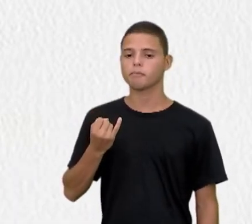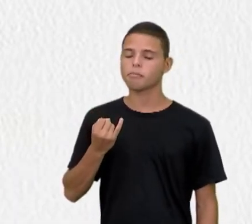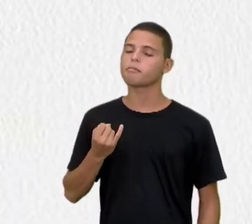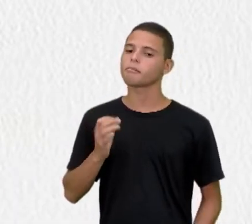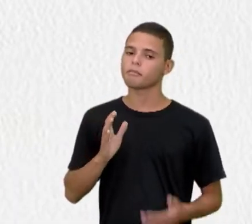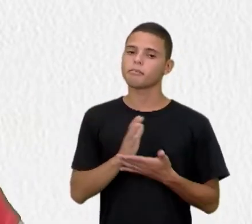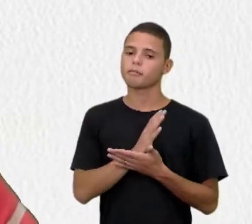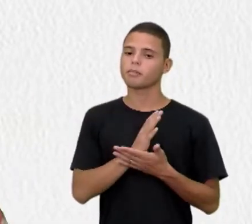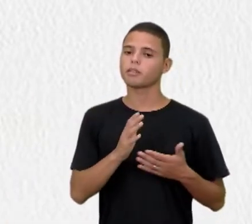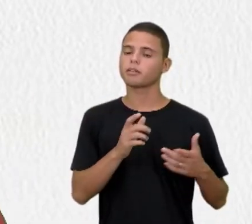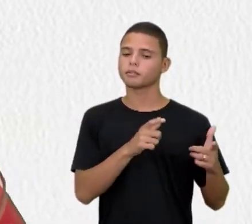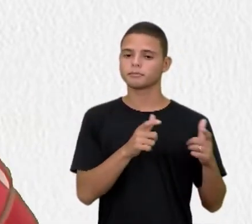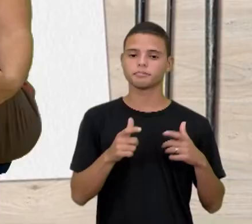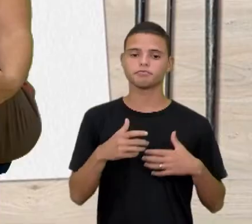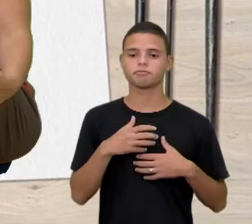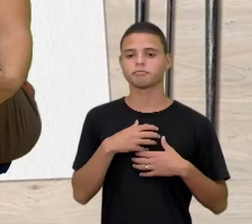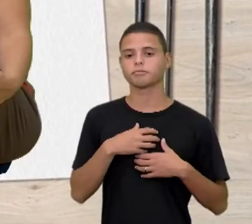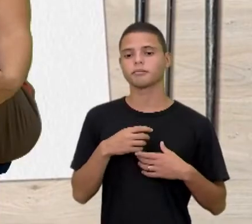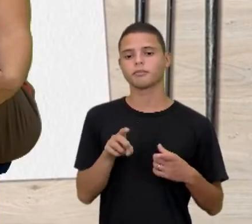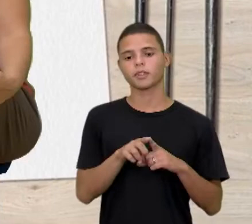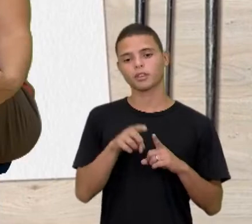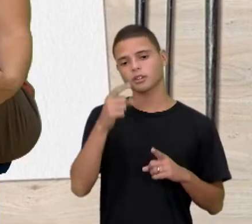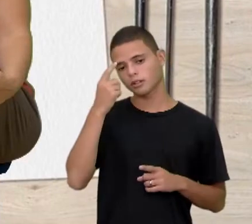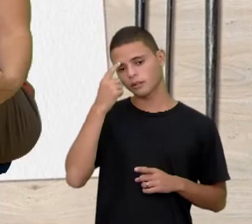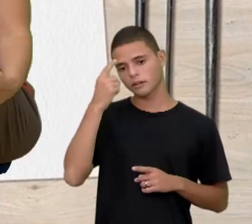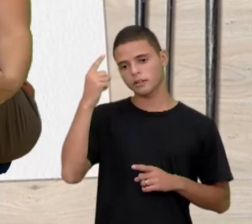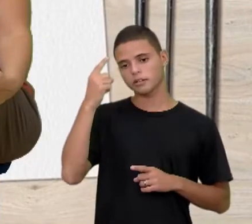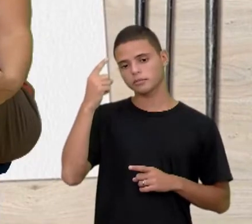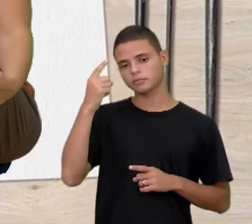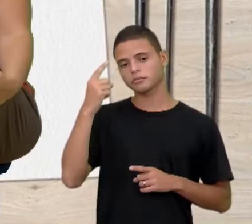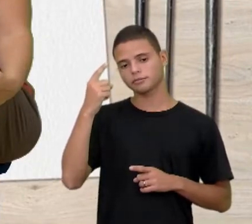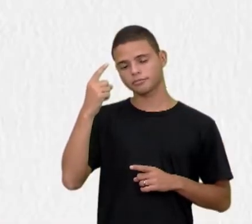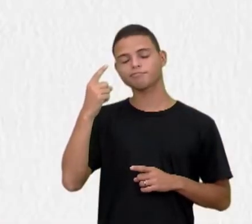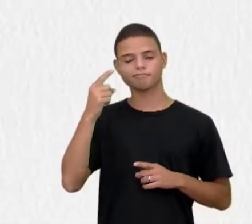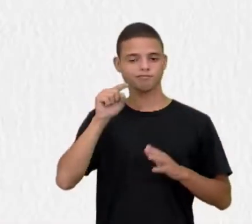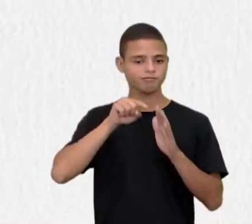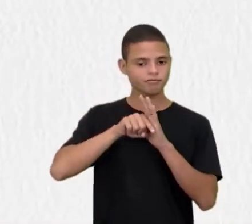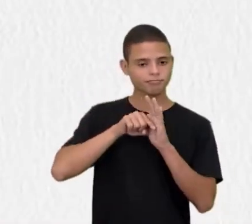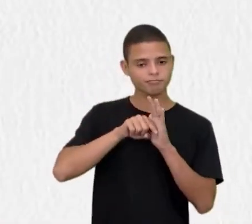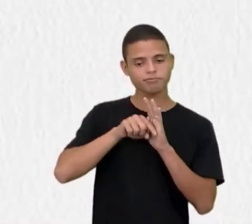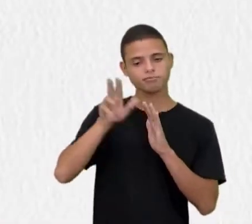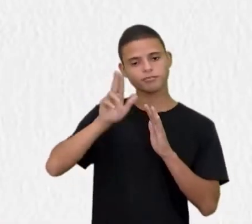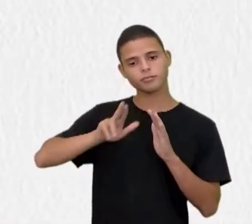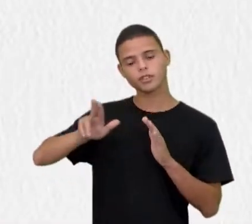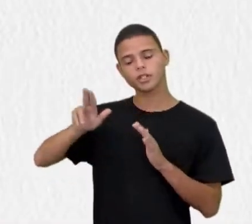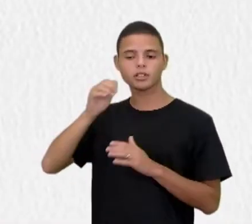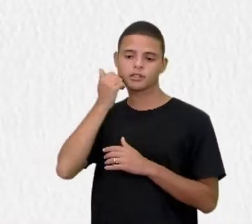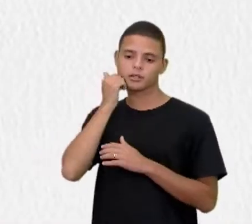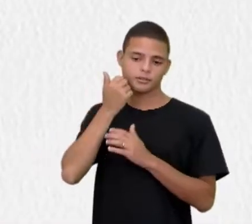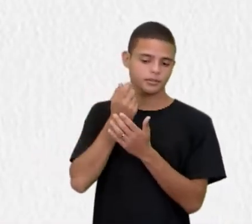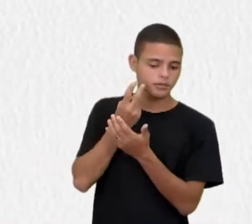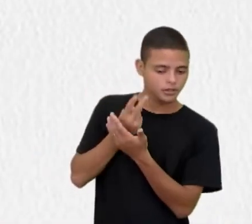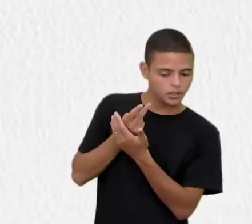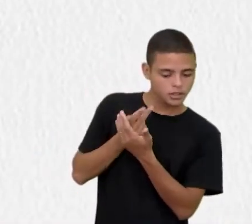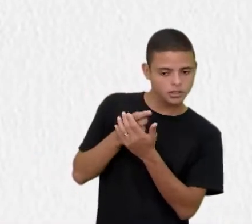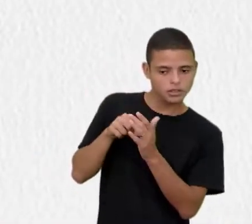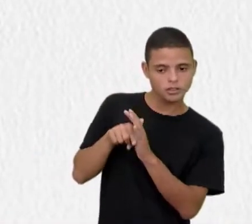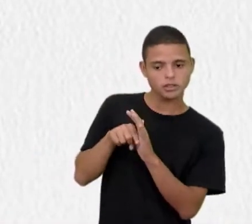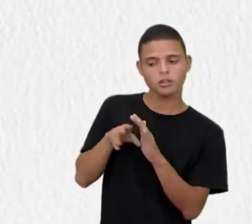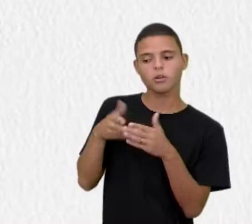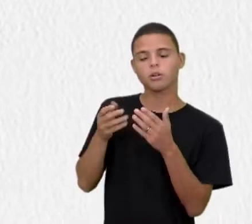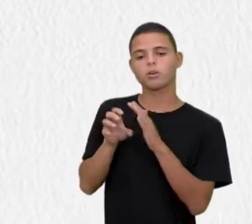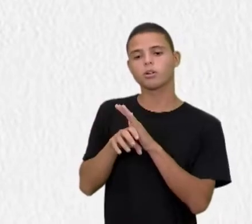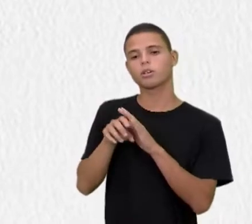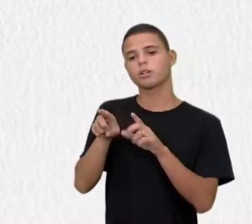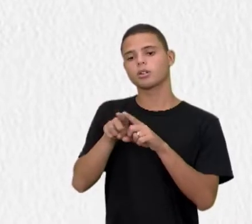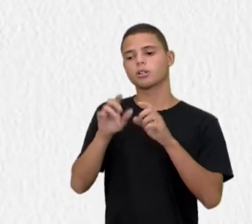algumas situações. Pensar no pensamento científico, né, através da pesquisa, crítico, qual o contexto,